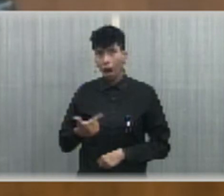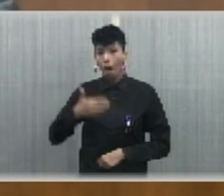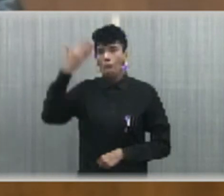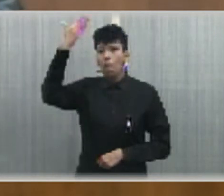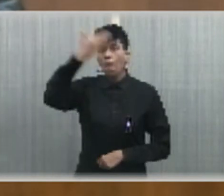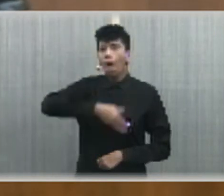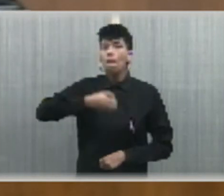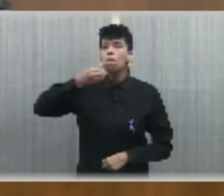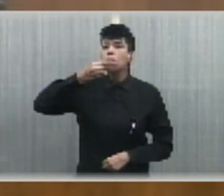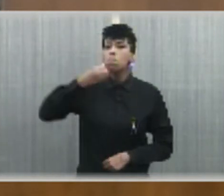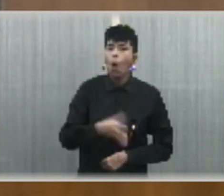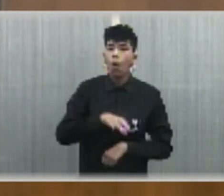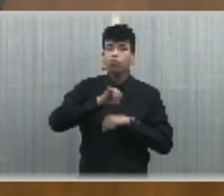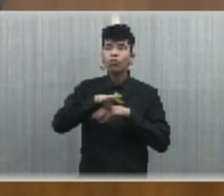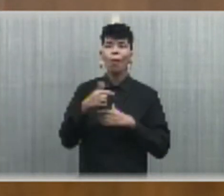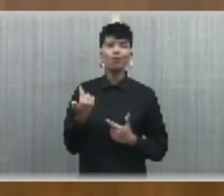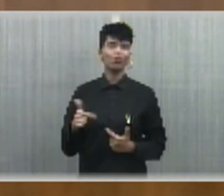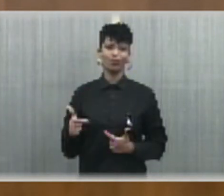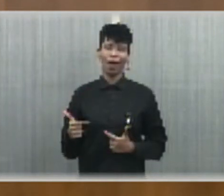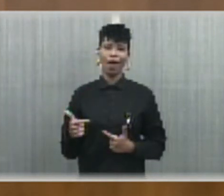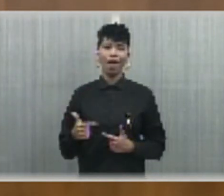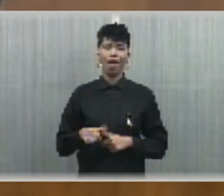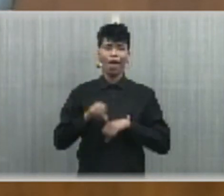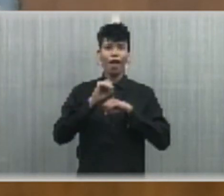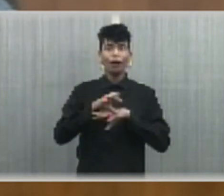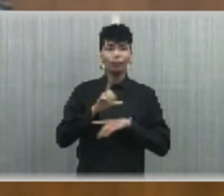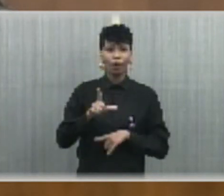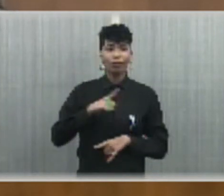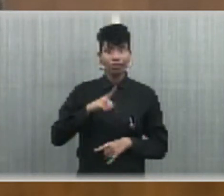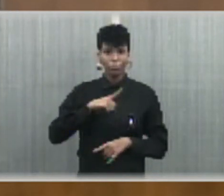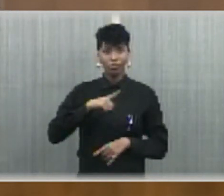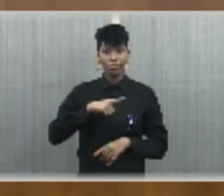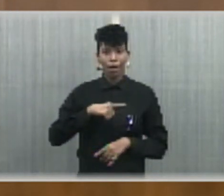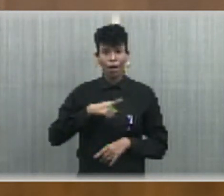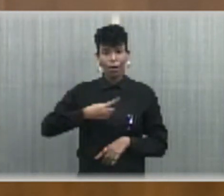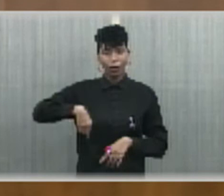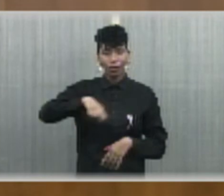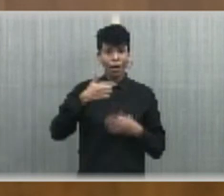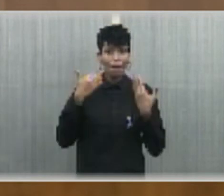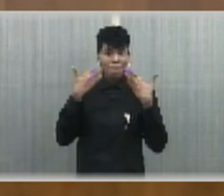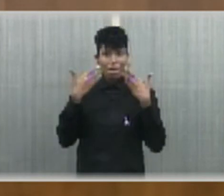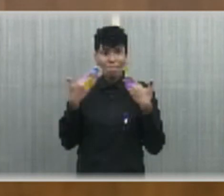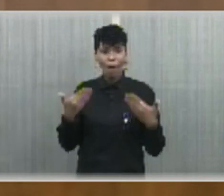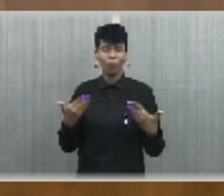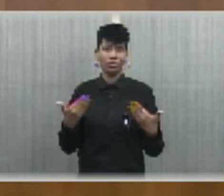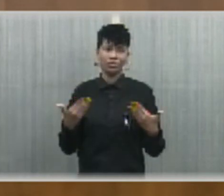na educação. A educação é essa que eu estou dizendo a vocês.